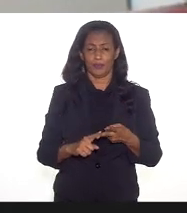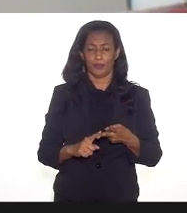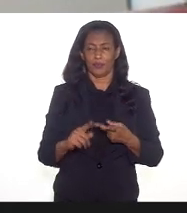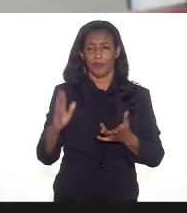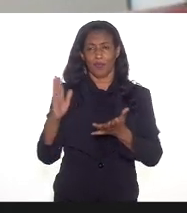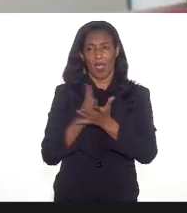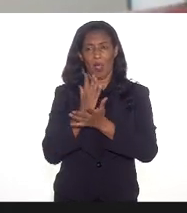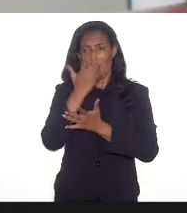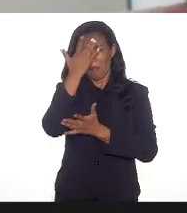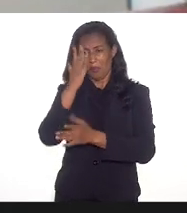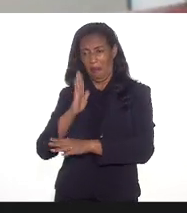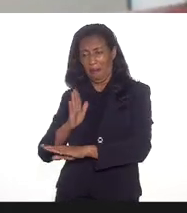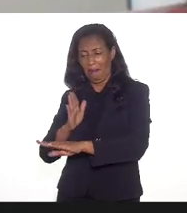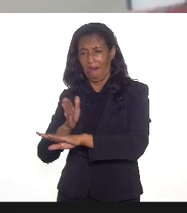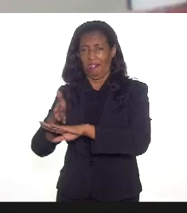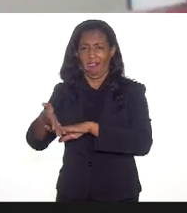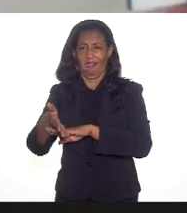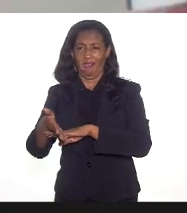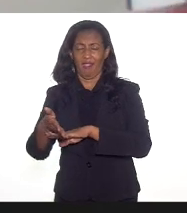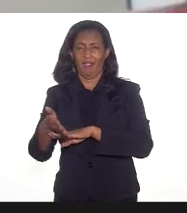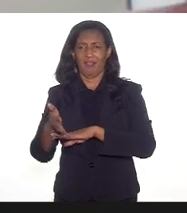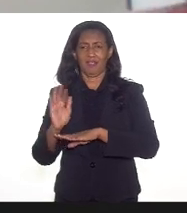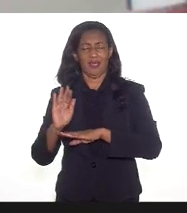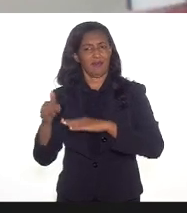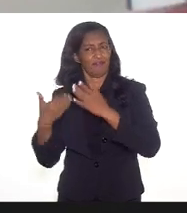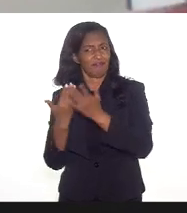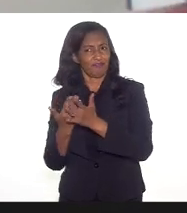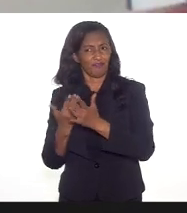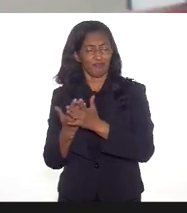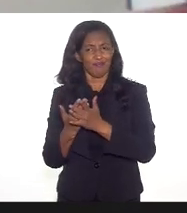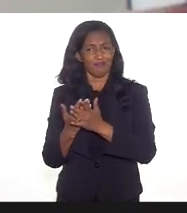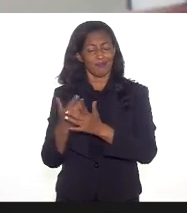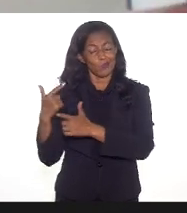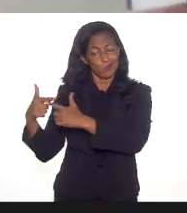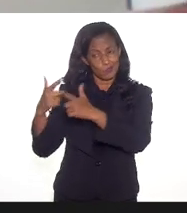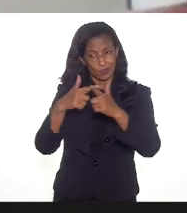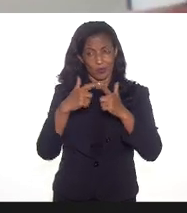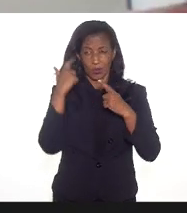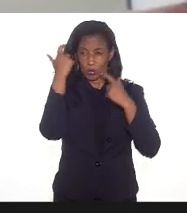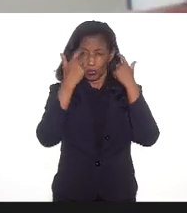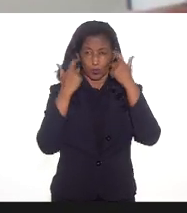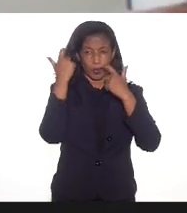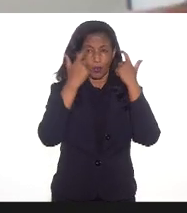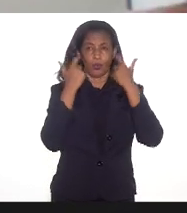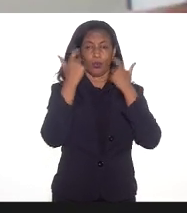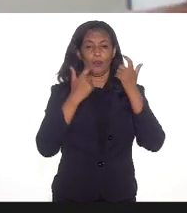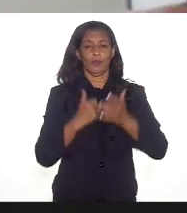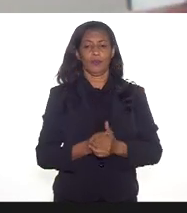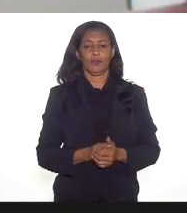algumas entradas nas unidades, situações que realmente nos preocupam, inclusive porque estão